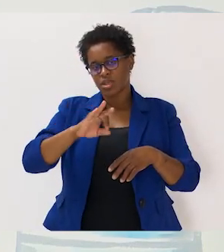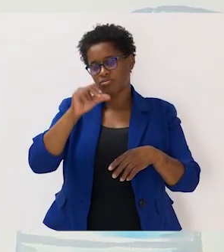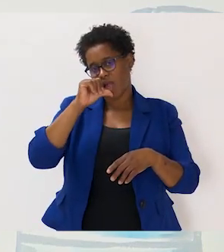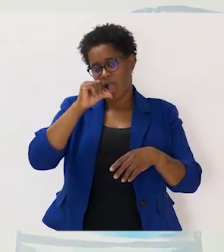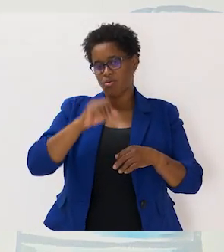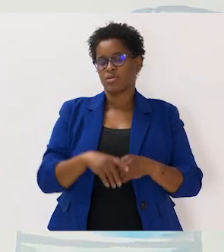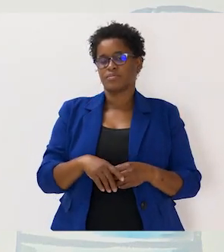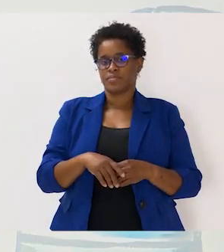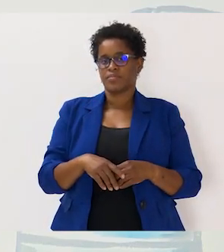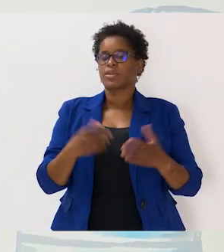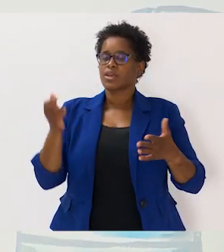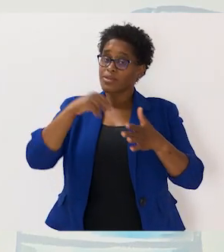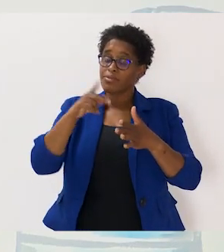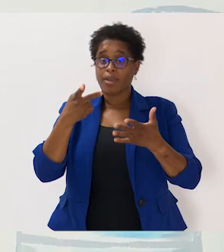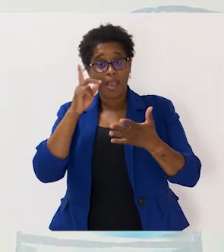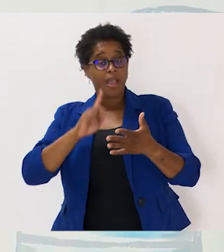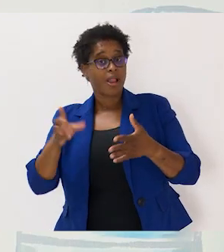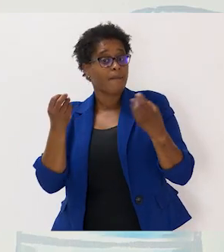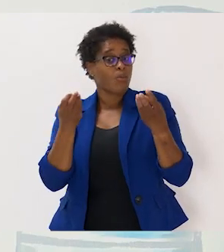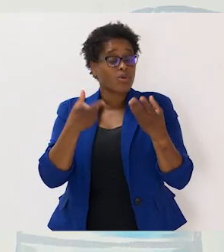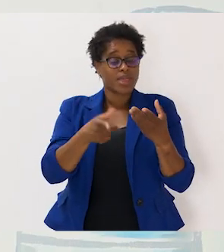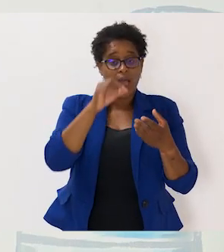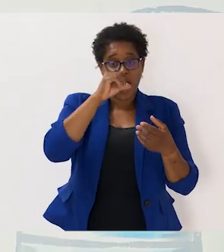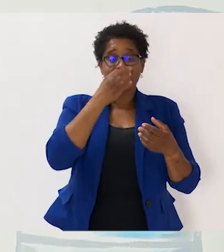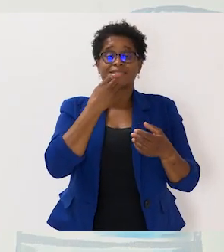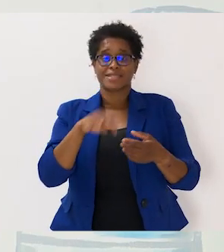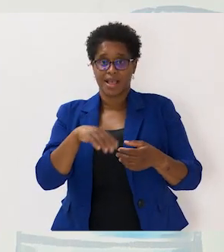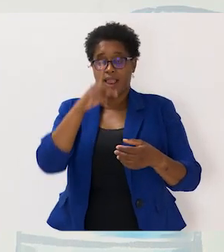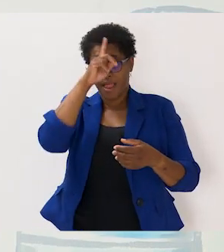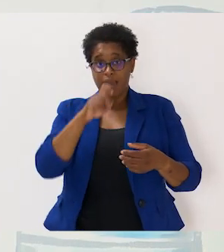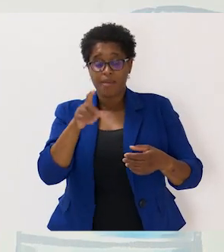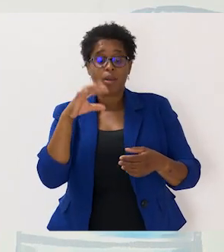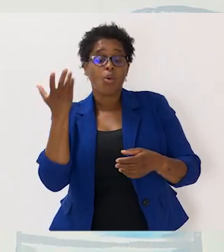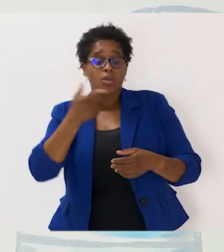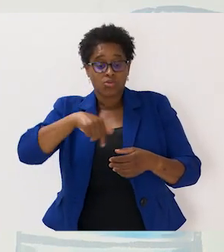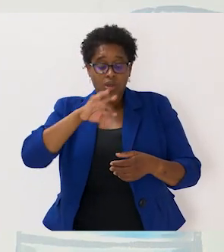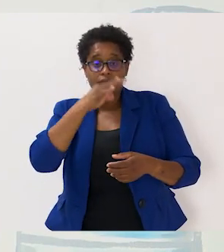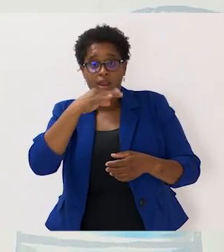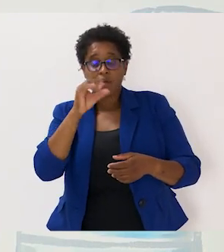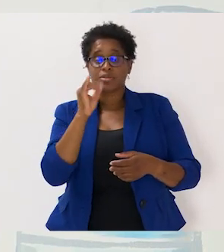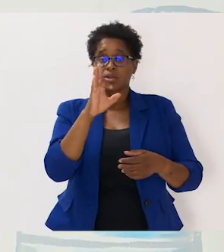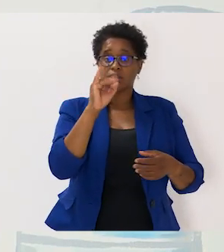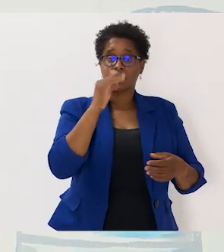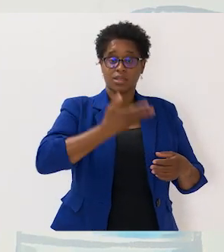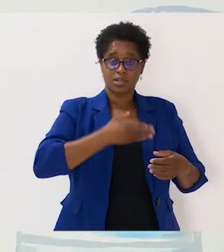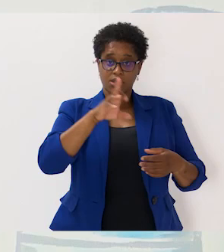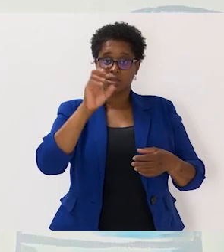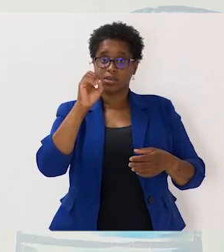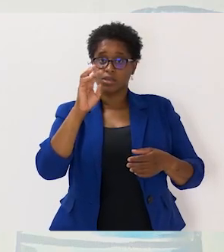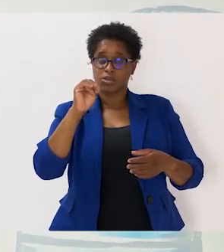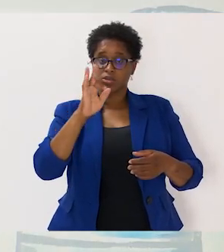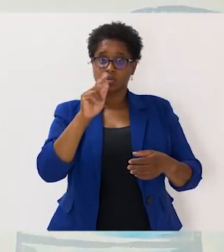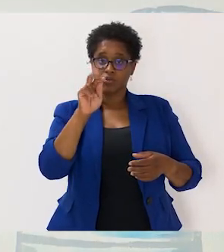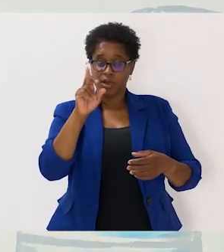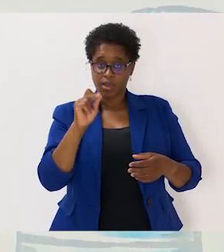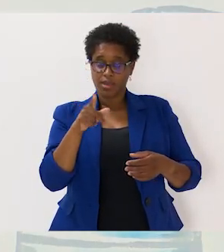água. E dentre elas, a maior parte é água salgada. Lembra-se quando nós falamos da hidrosfera? Exatamente.